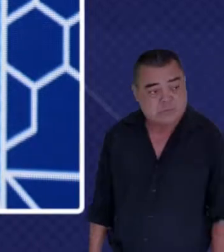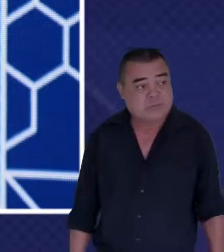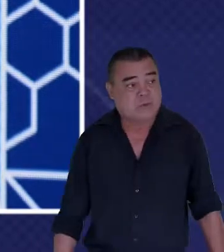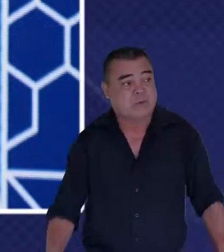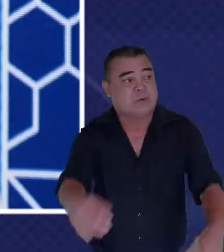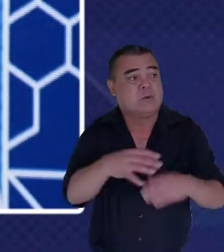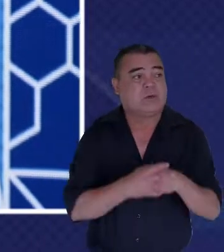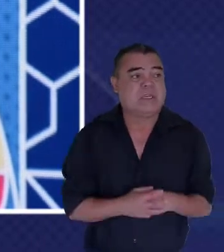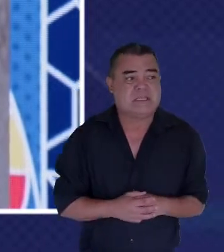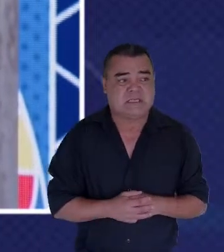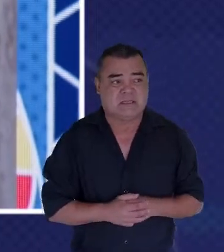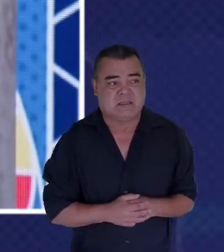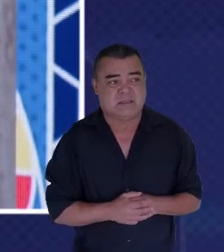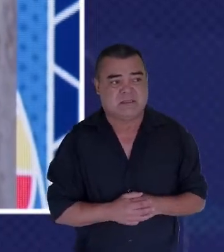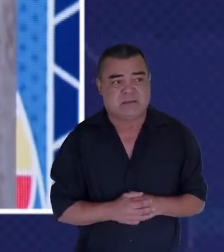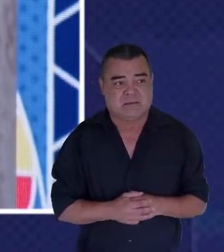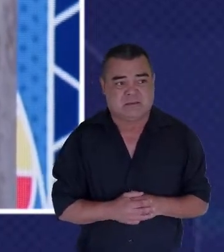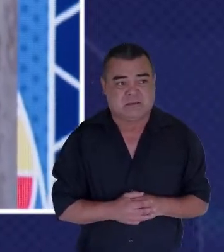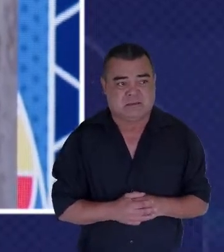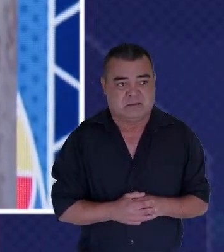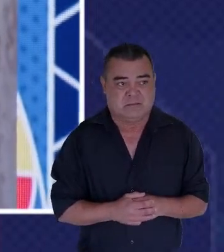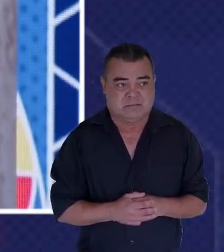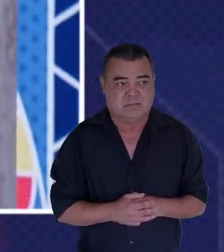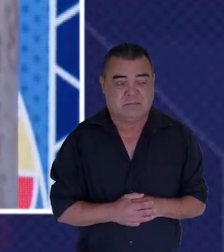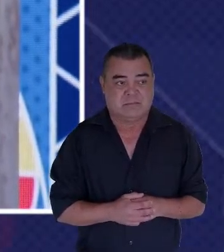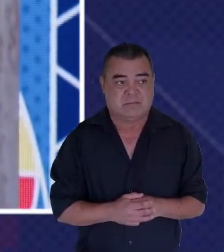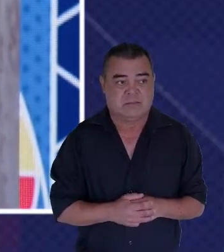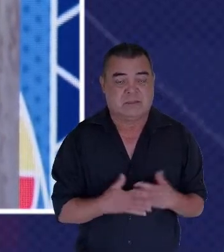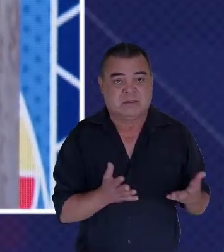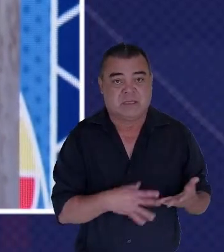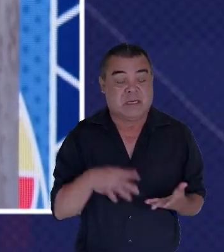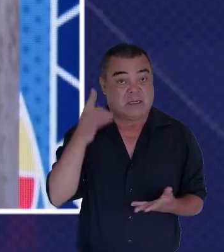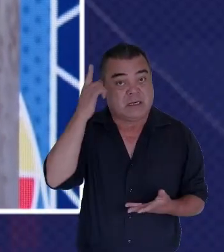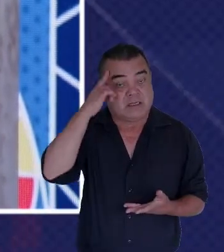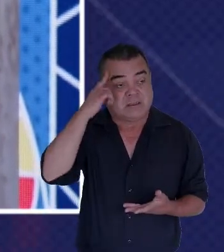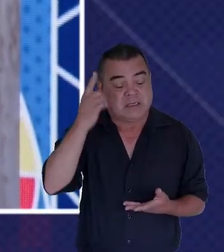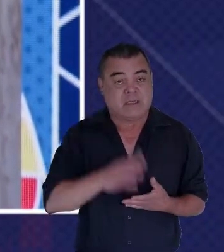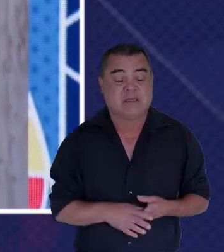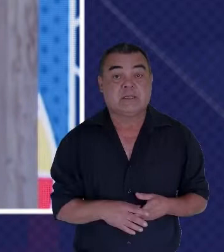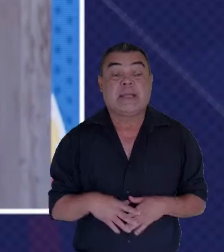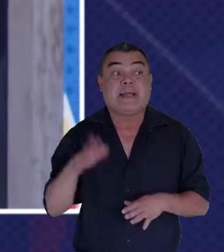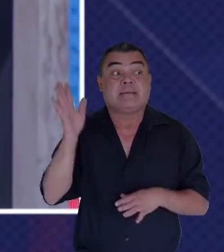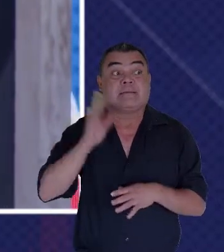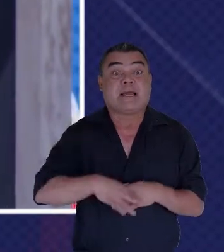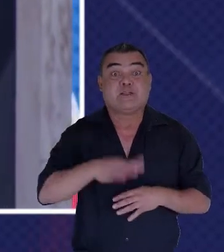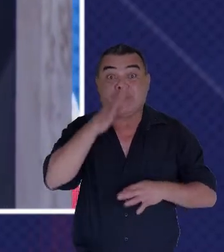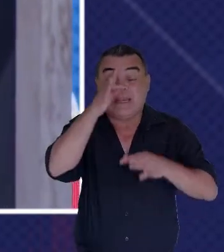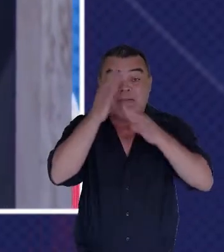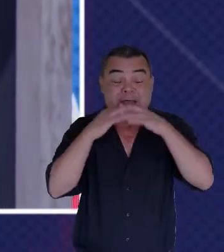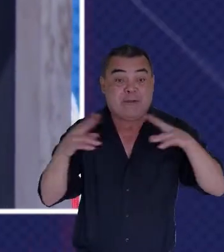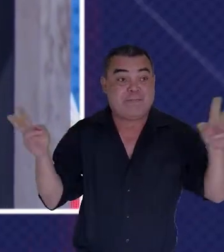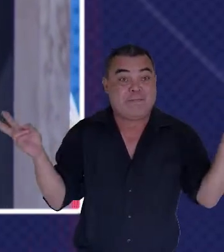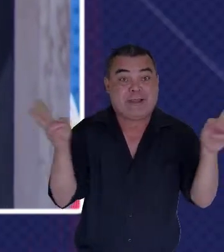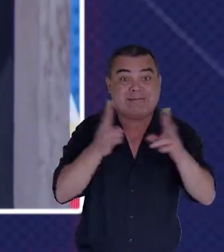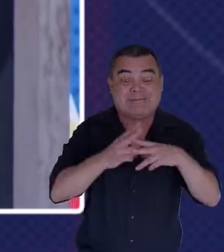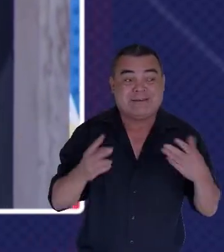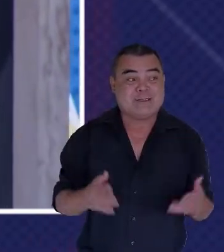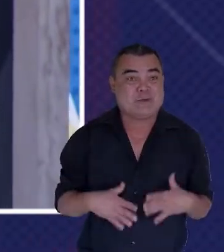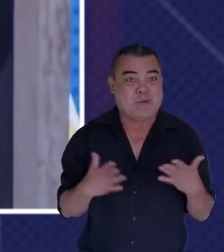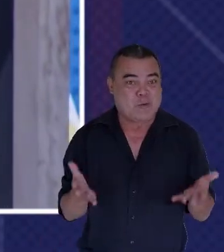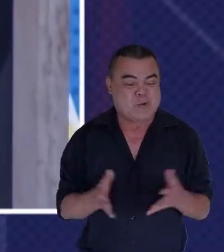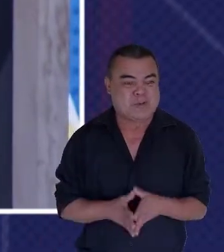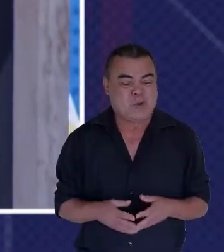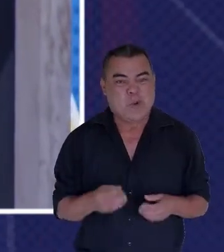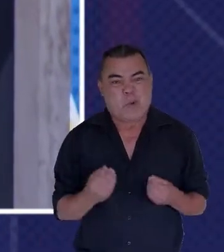da Anita Malfatti que traz um pouco essa ideia de tarde tarde de Primavera ventando como tá hoje um